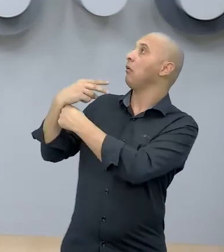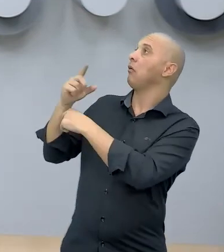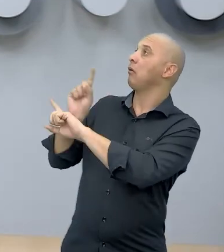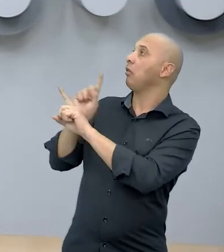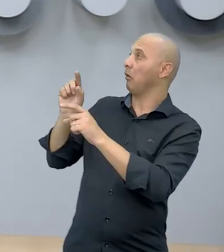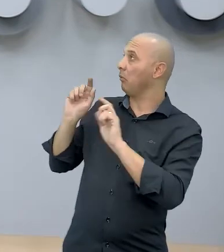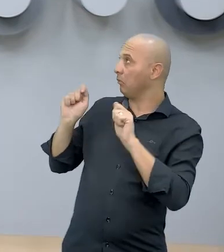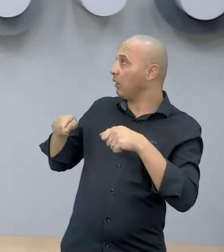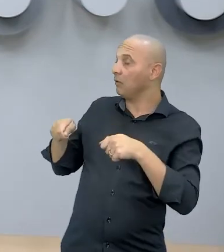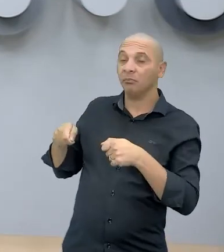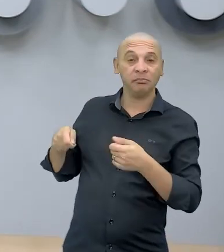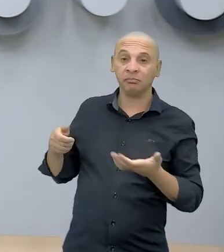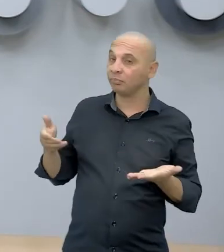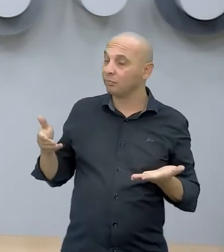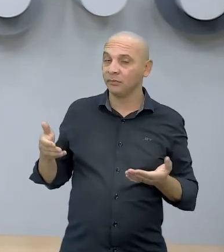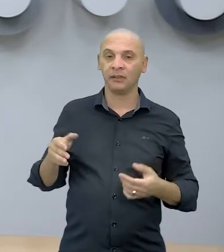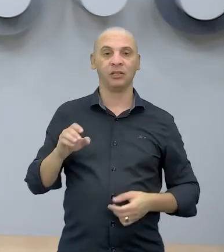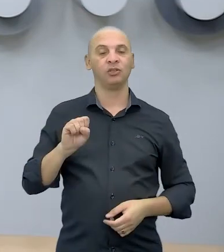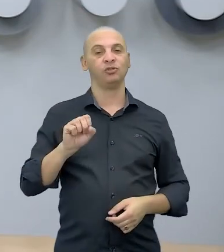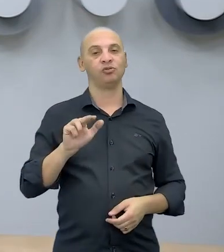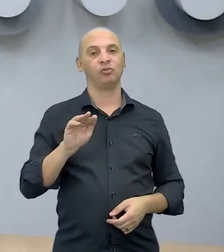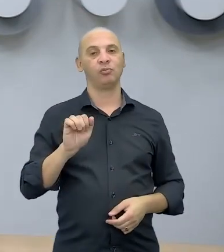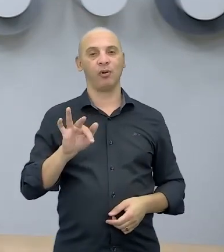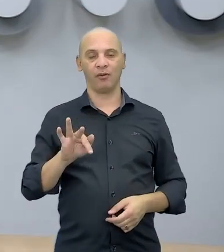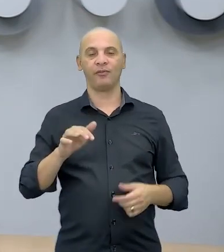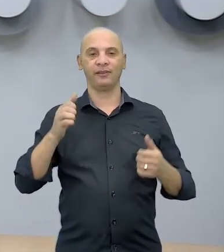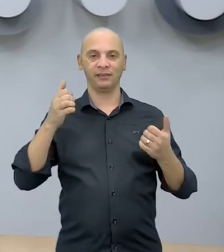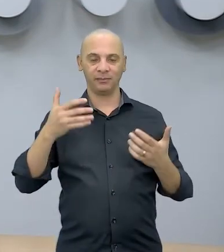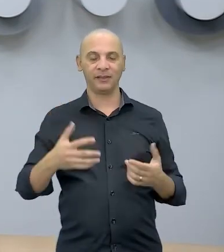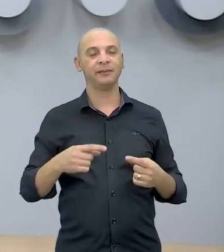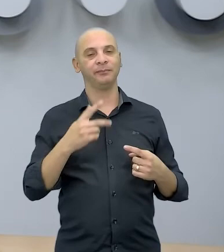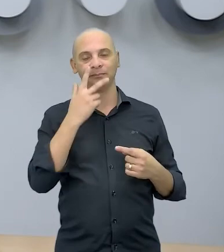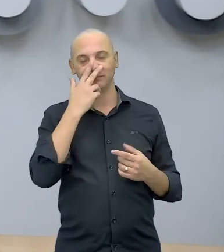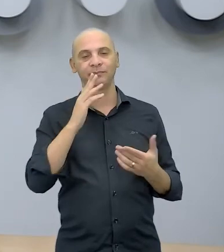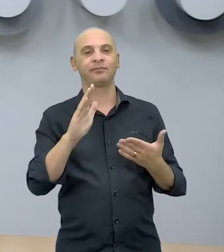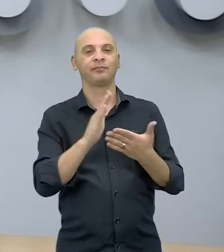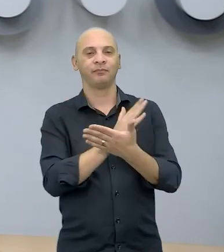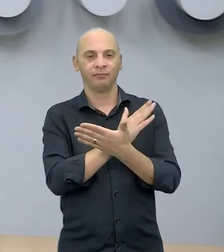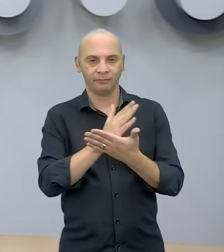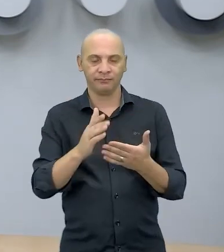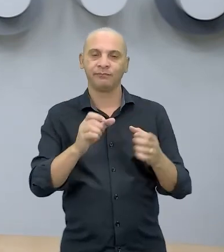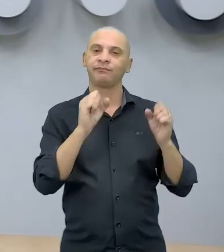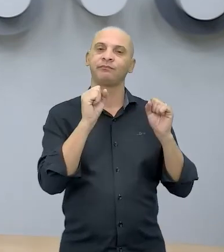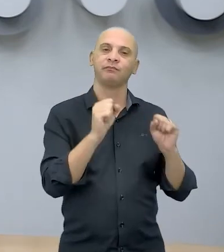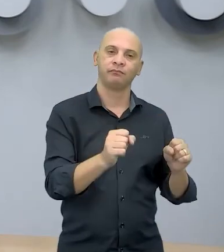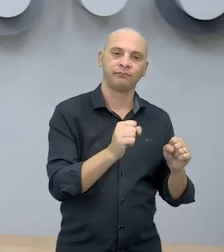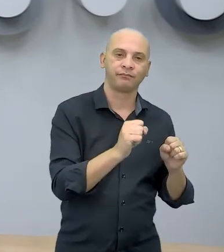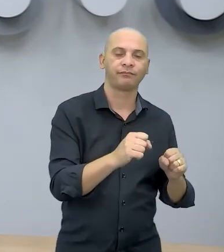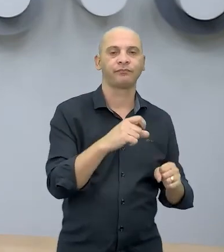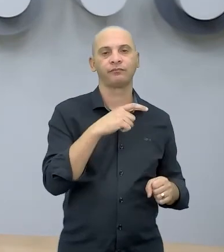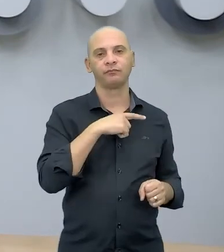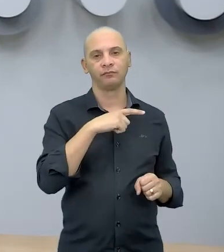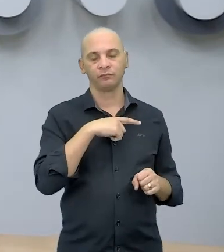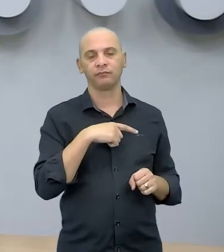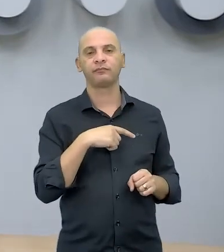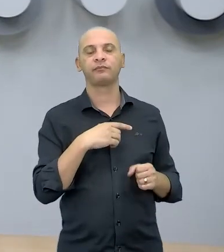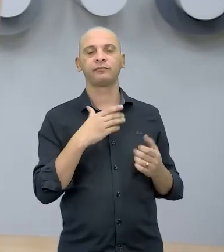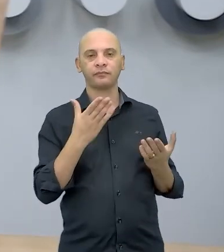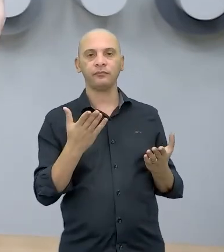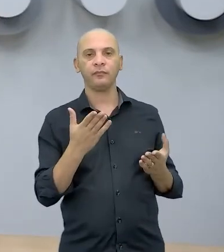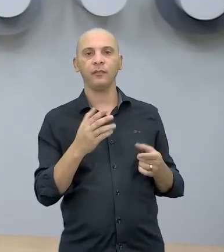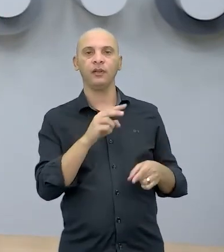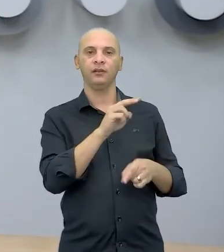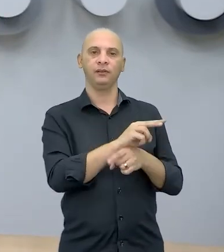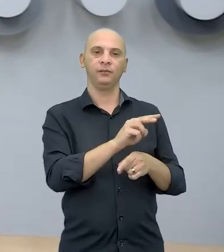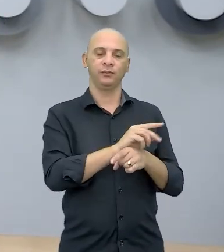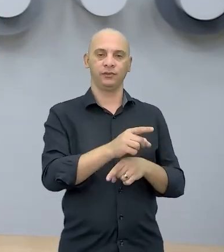pouco essa é a tese que a Zuboff está defendendo. A gente sabe que hoje existem algumas formas, né, a que a gente pode recorrer para